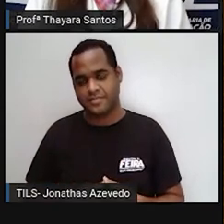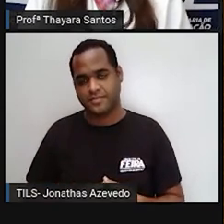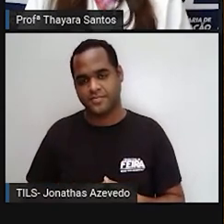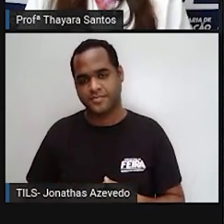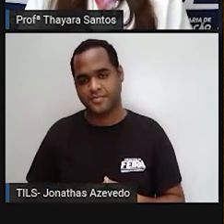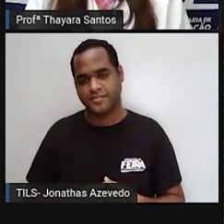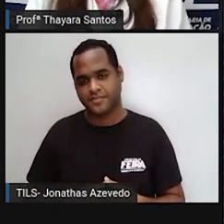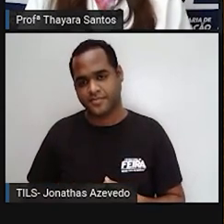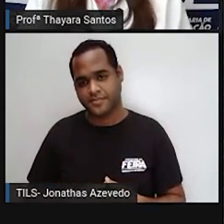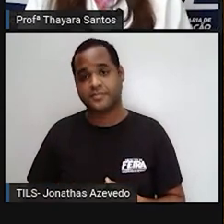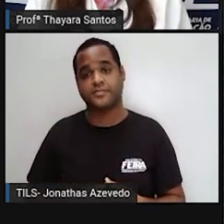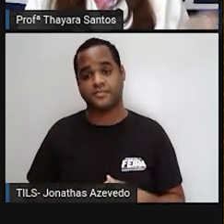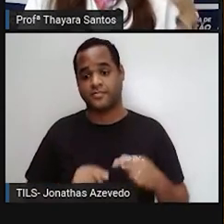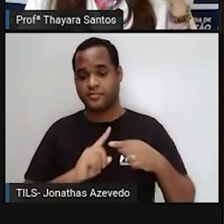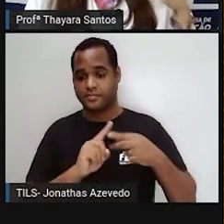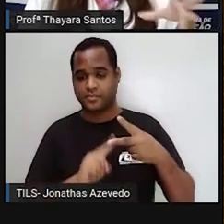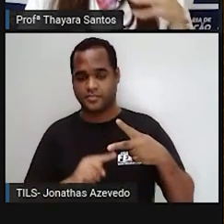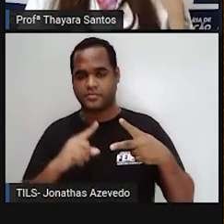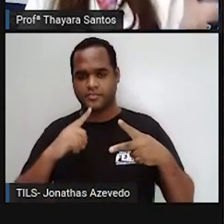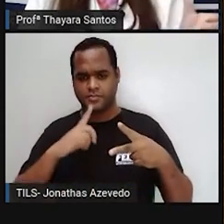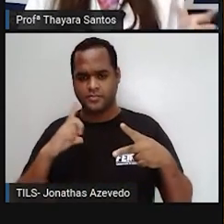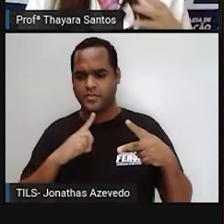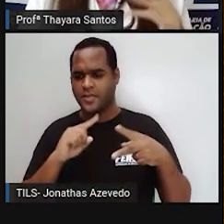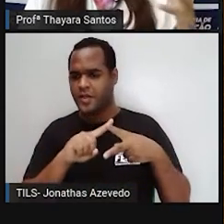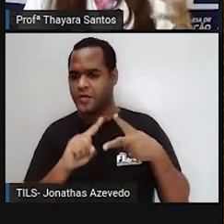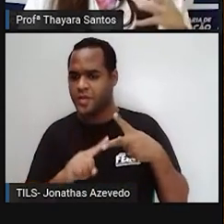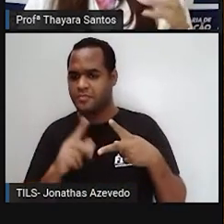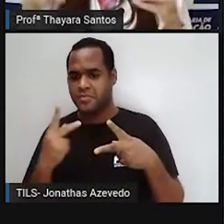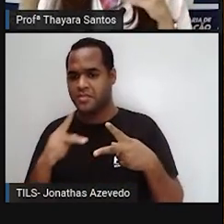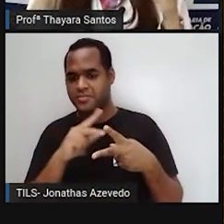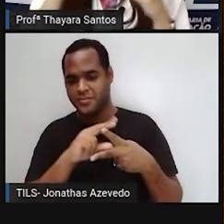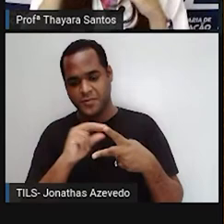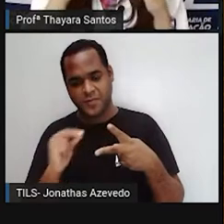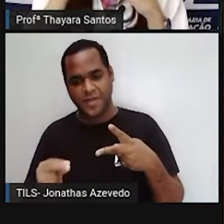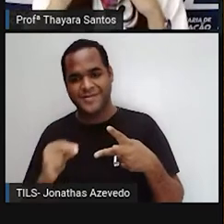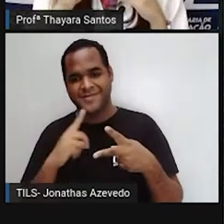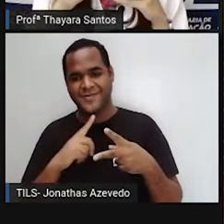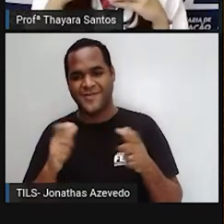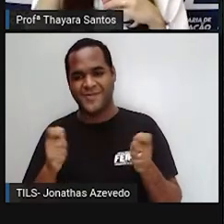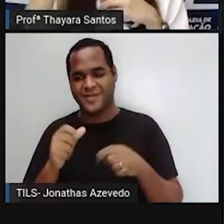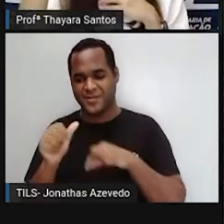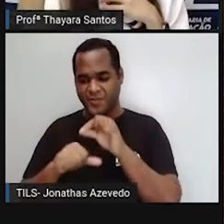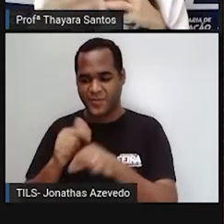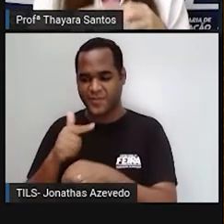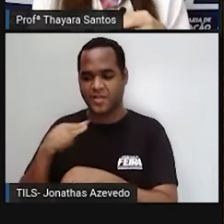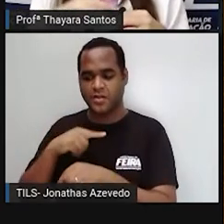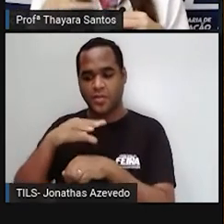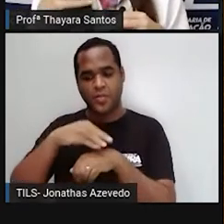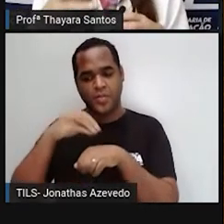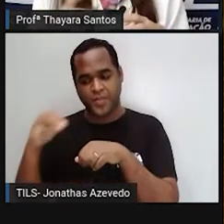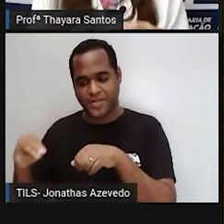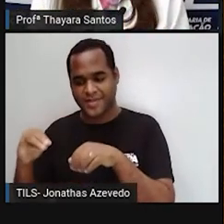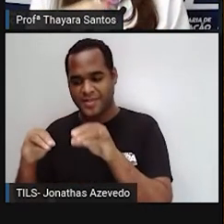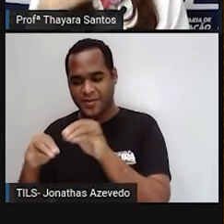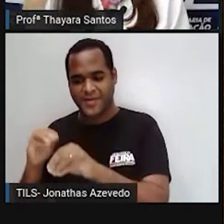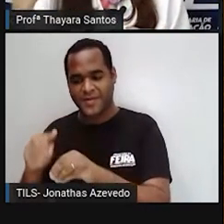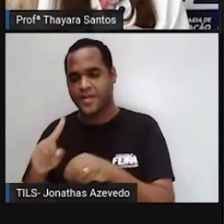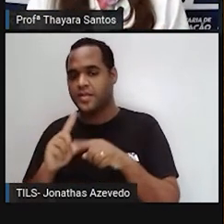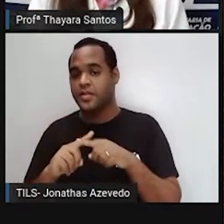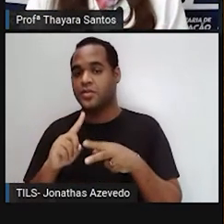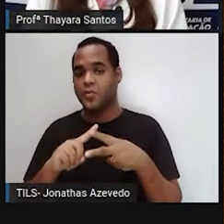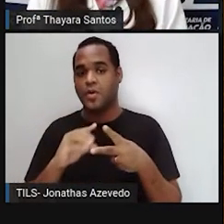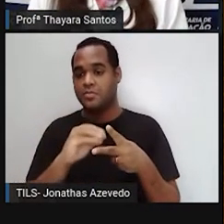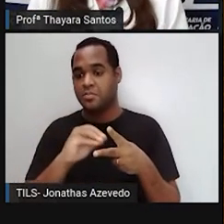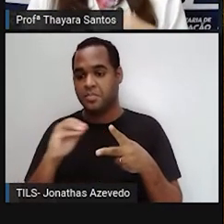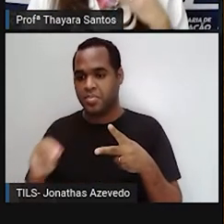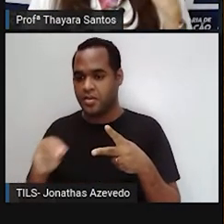as duas bactérias vão sair com o mesmo material genético ali, né, que trocou. Uma doou, tem uma bactéria que vai ser a